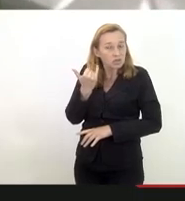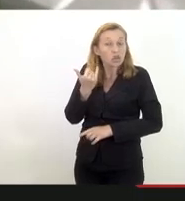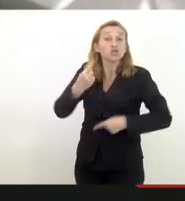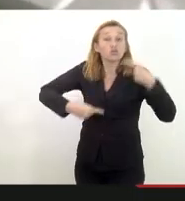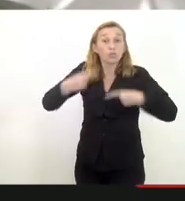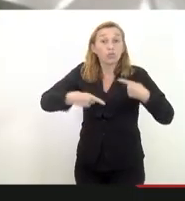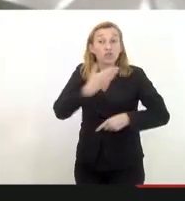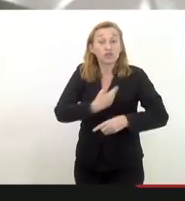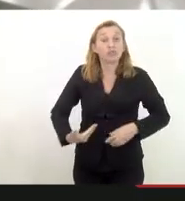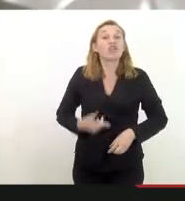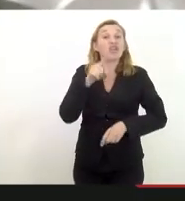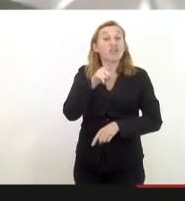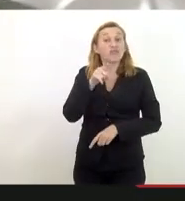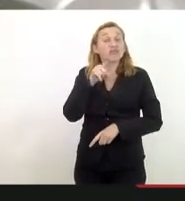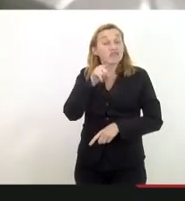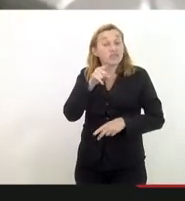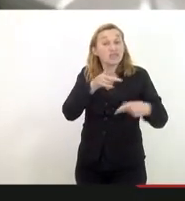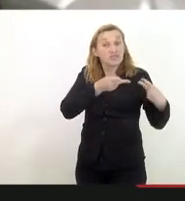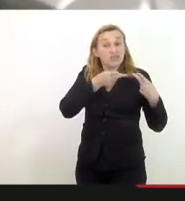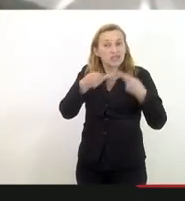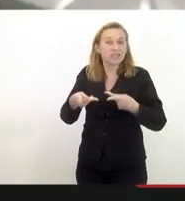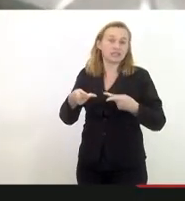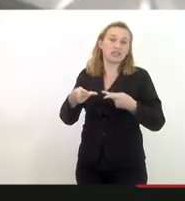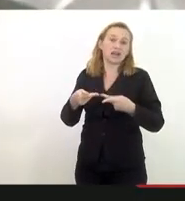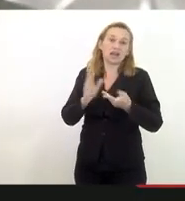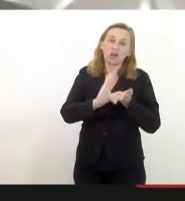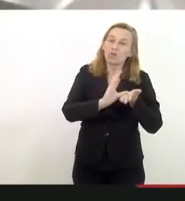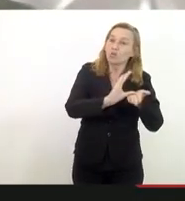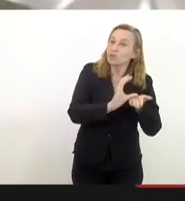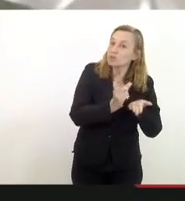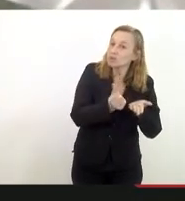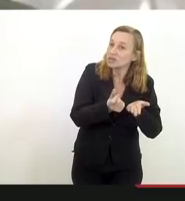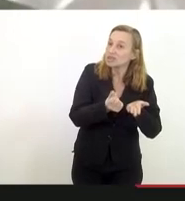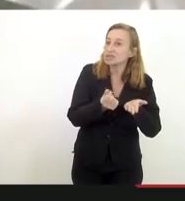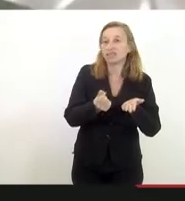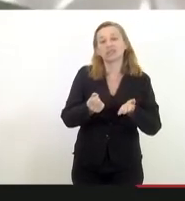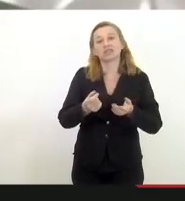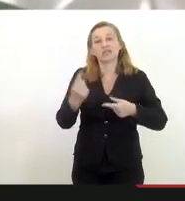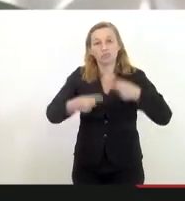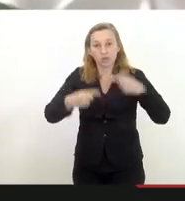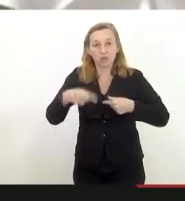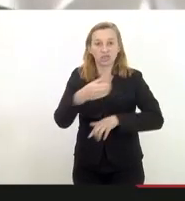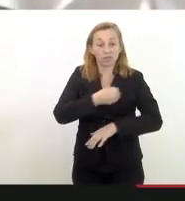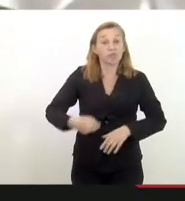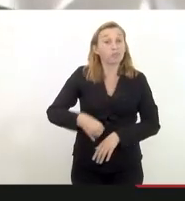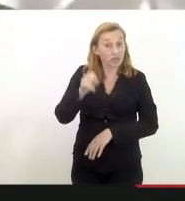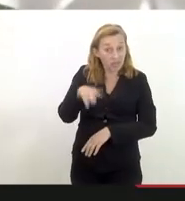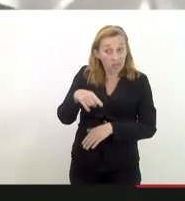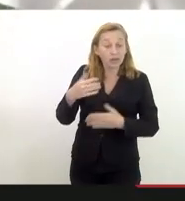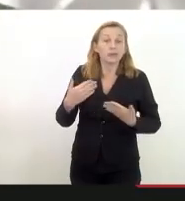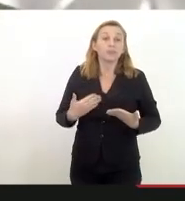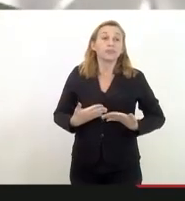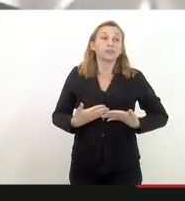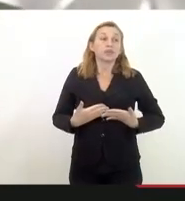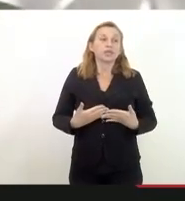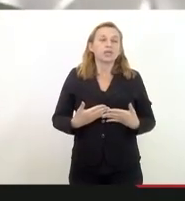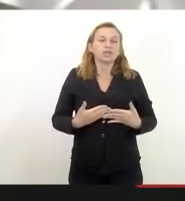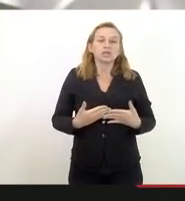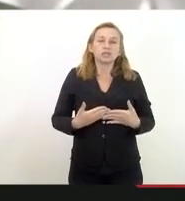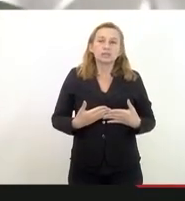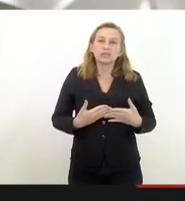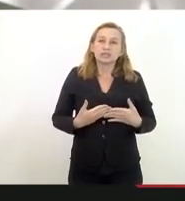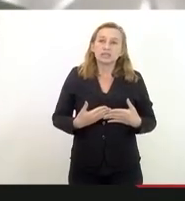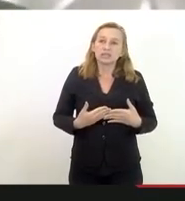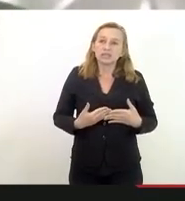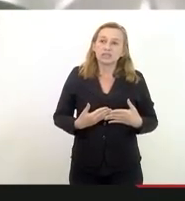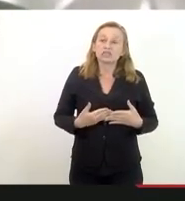política pública, é você visitar a rubrica orçamentária dessa política pública, né? E a partir dessa,